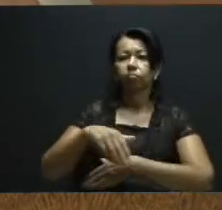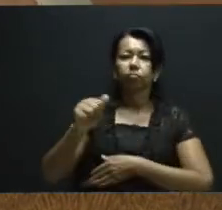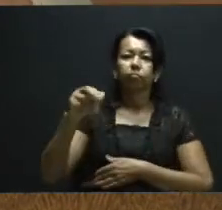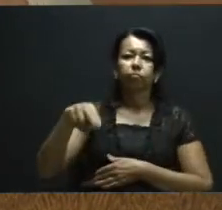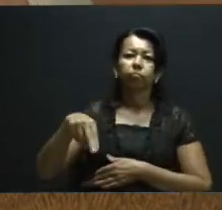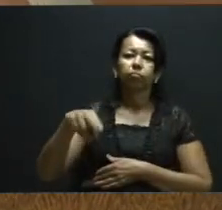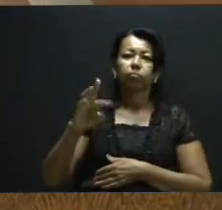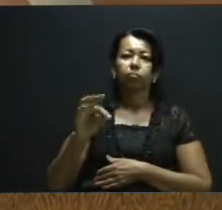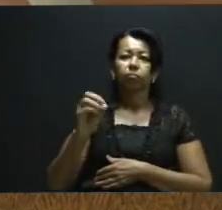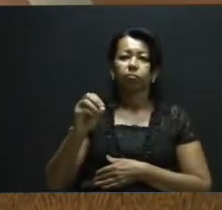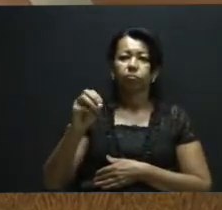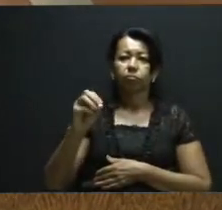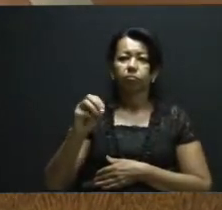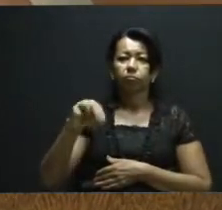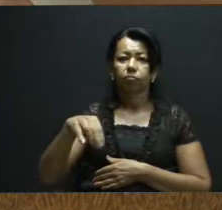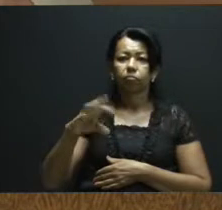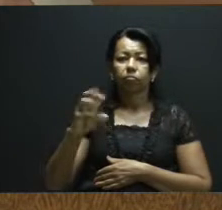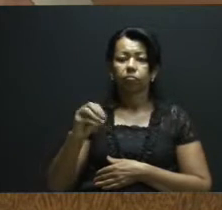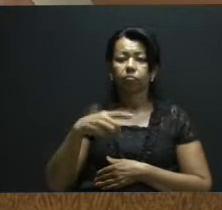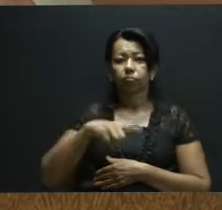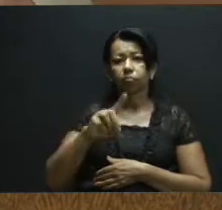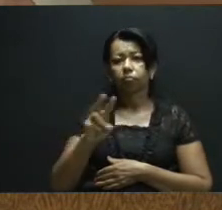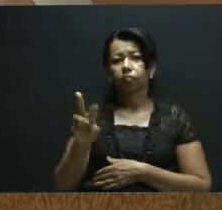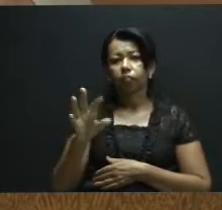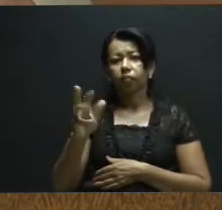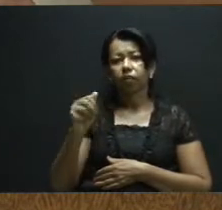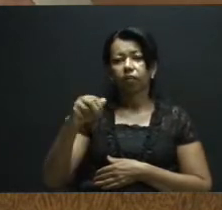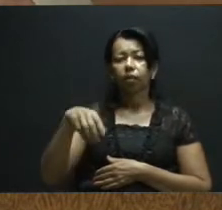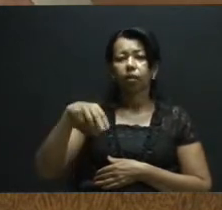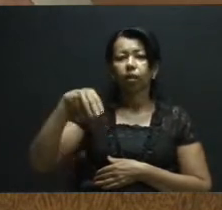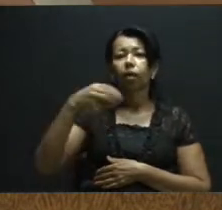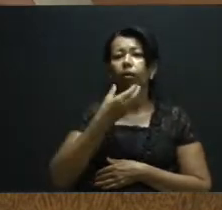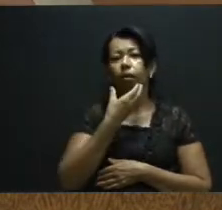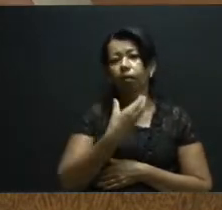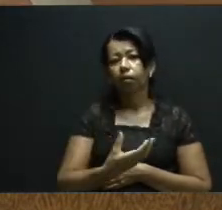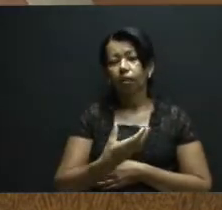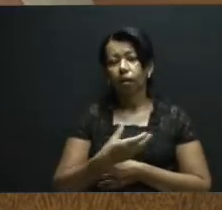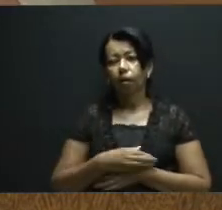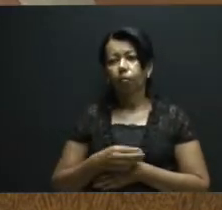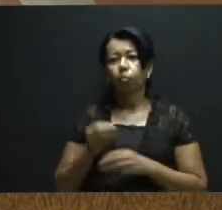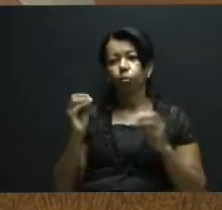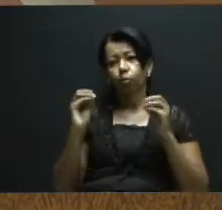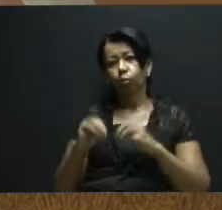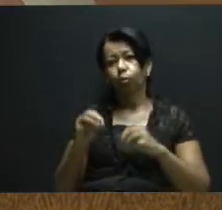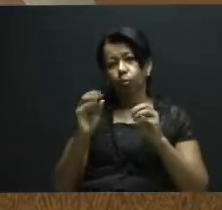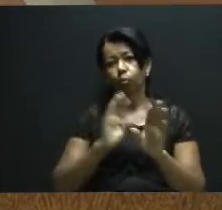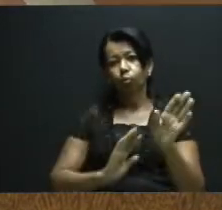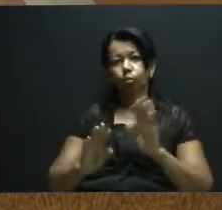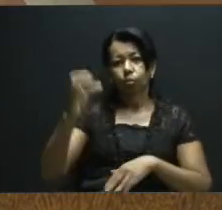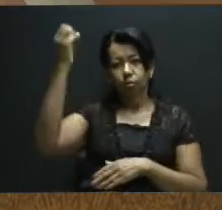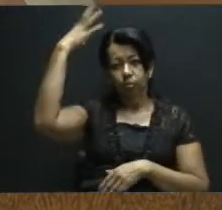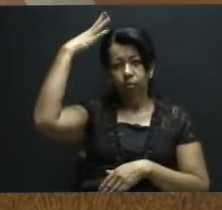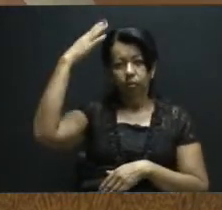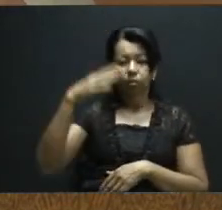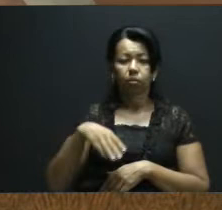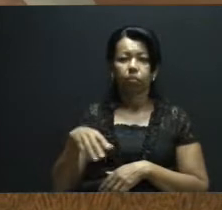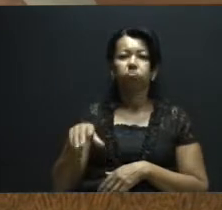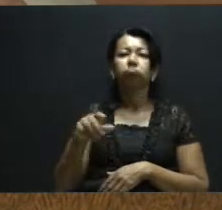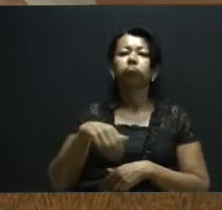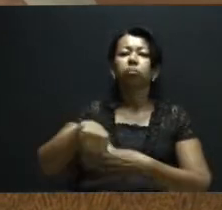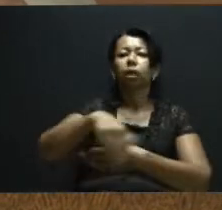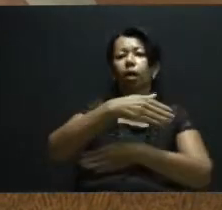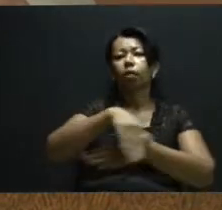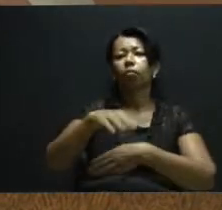da silva no conjunto mário covas na vila natal encaminham-se instalação manutenção da iluminação ao longo da rua